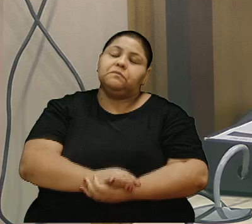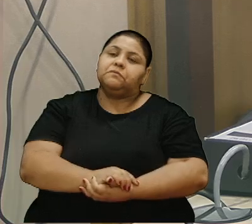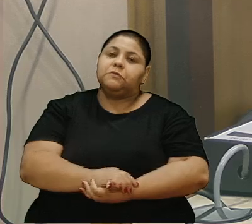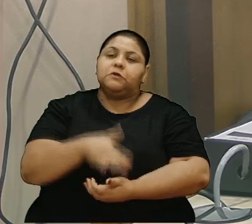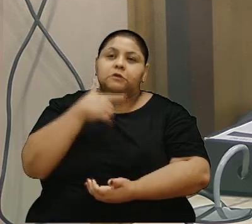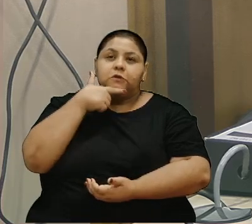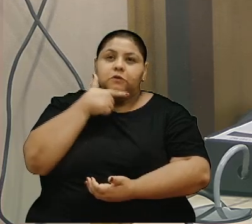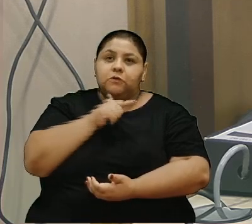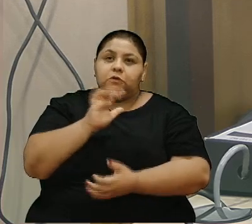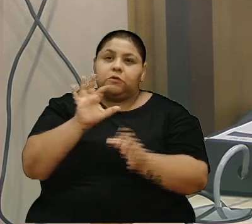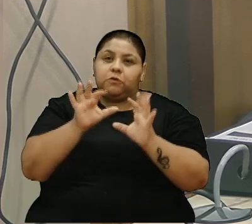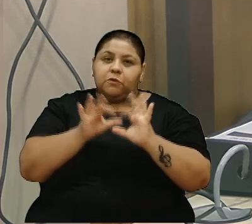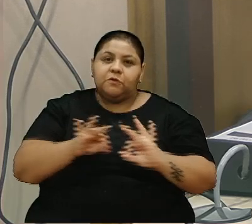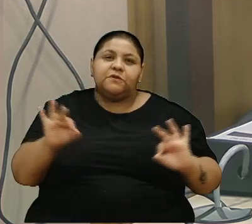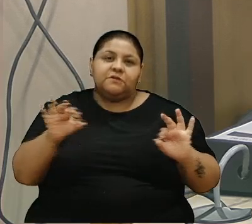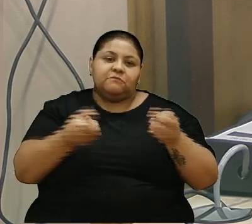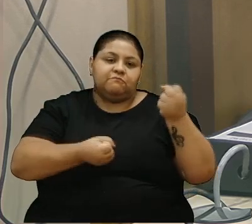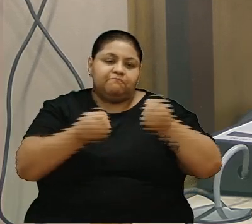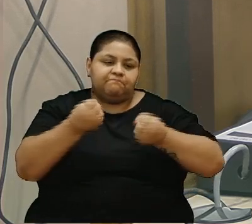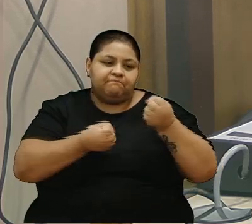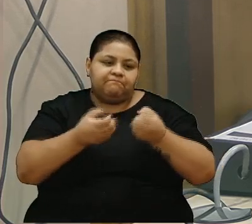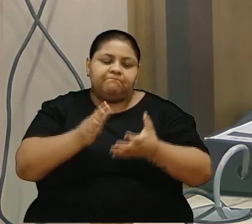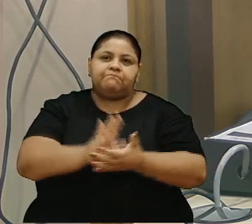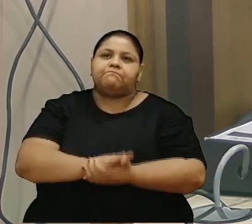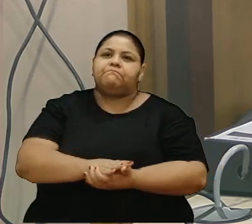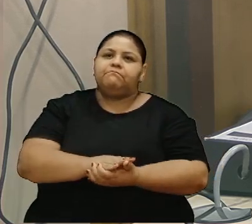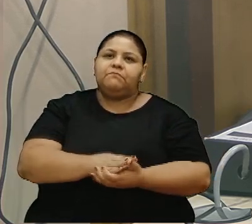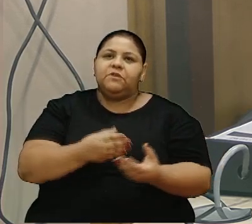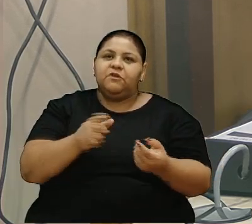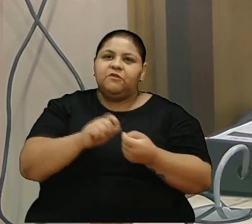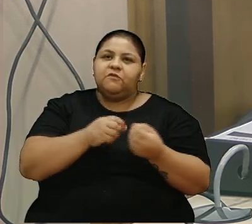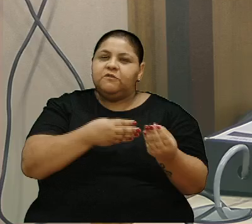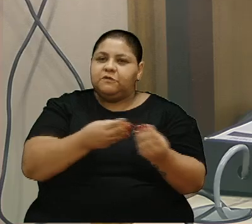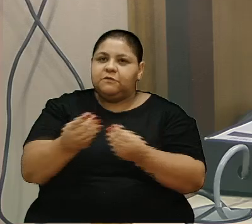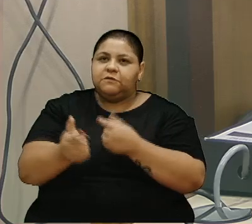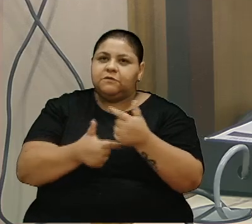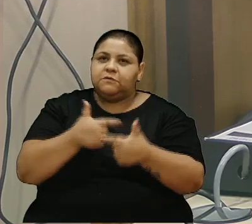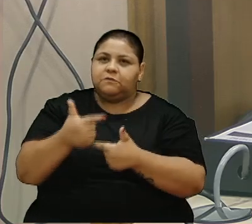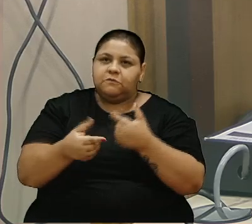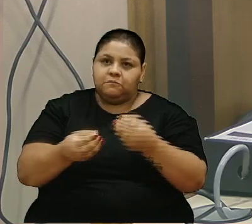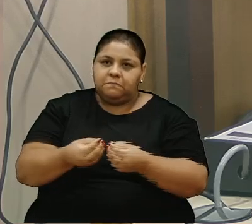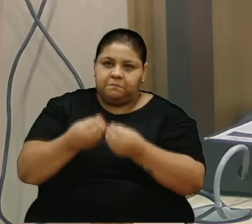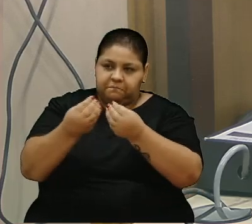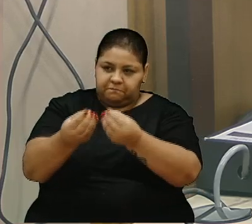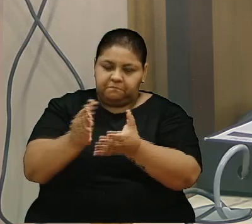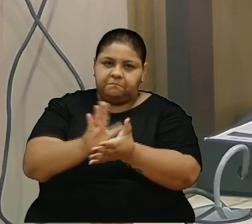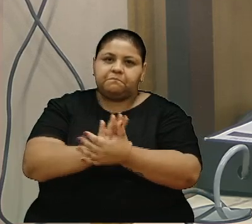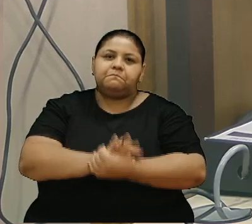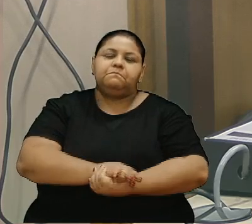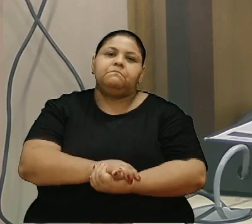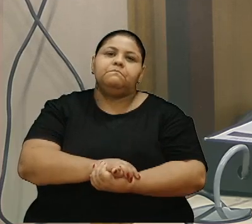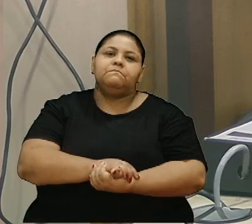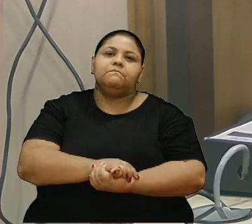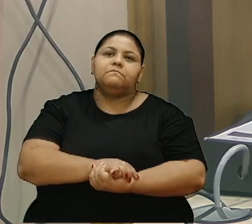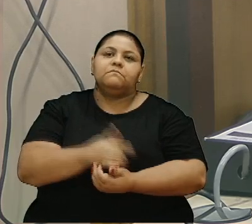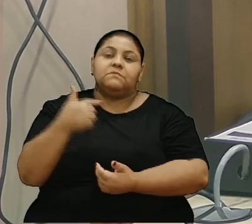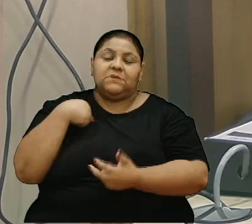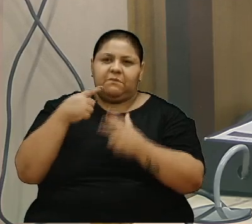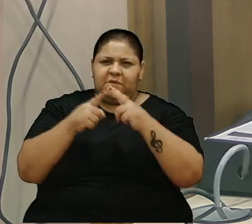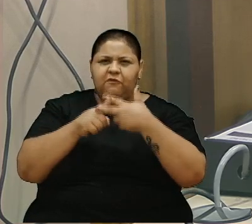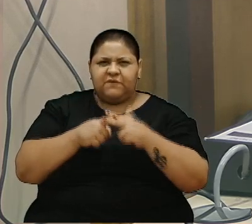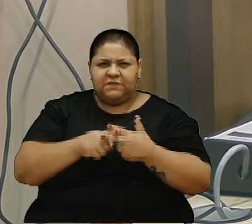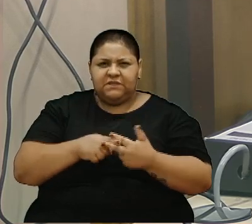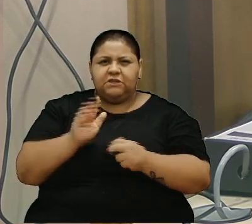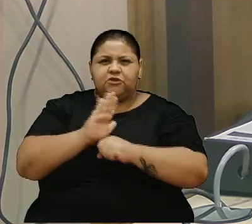conseguiram salvar lá seu carrinho e tal. Eu fiz bastante esse trabalho de doação de mão de obra ali também na minha oficina para essas